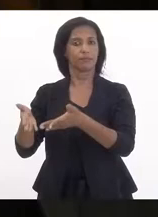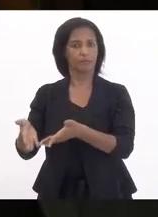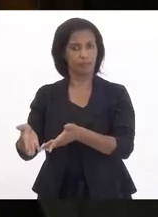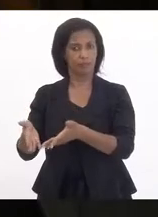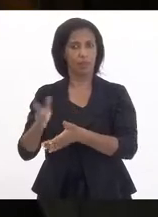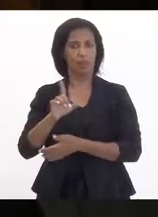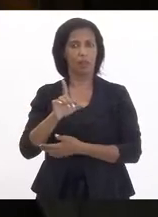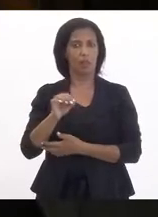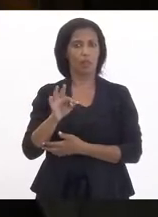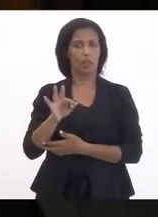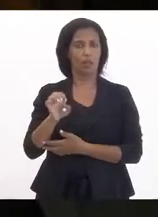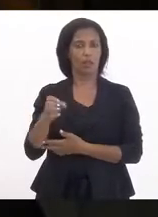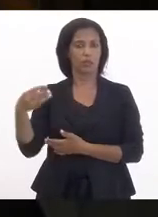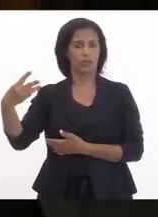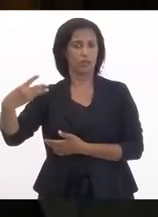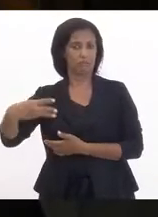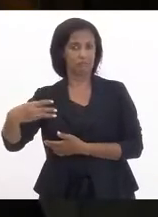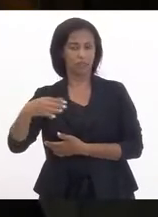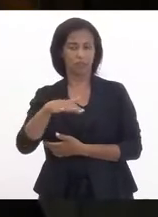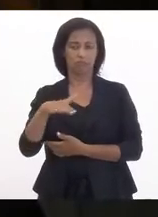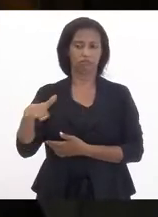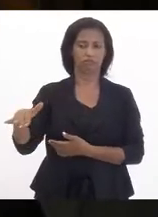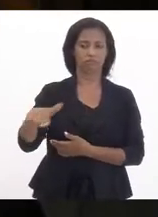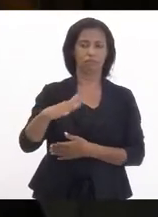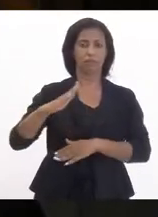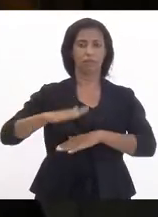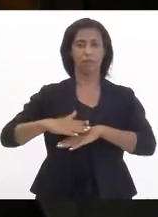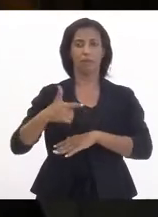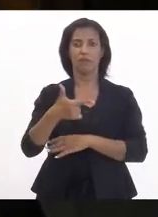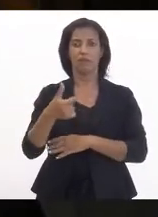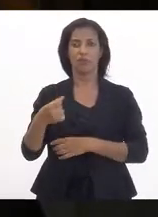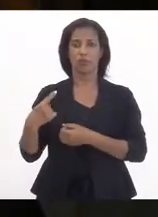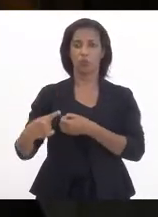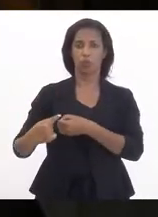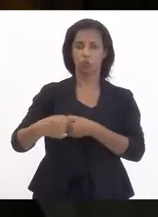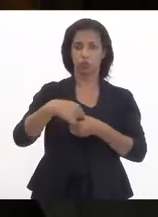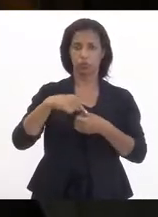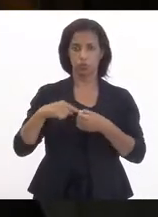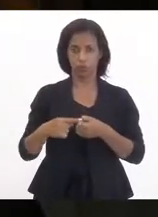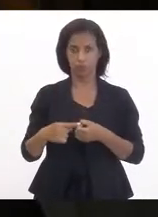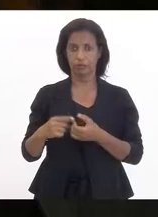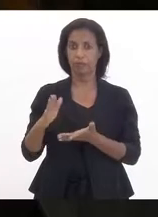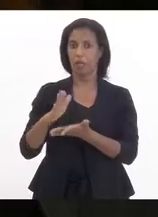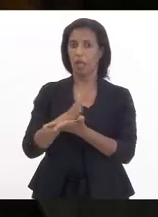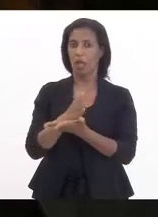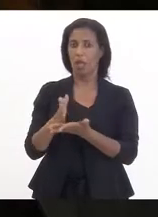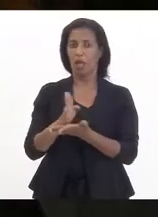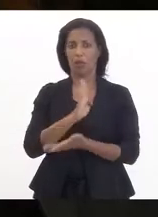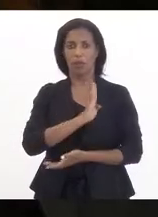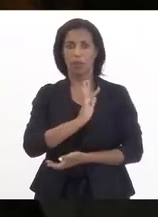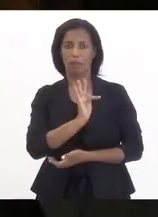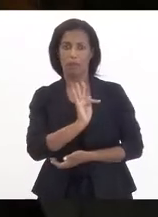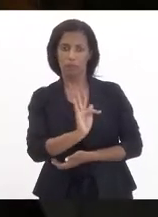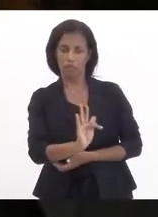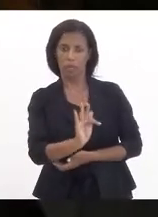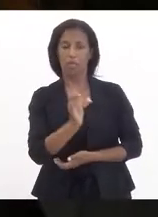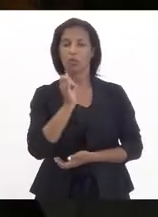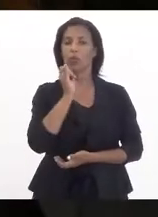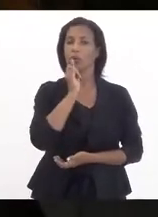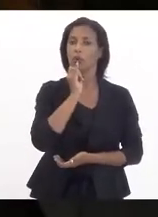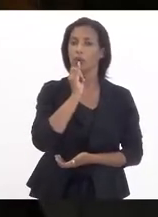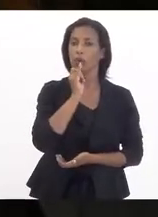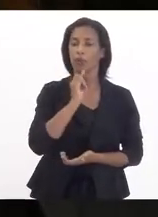do lote 3, que é a Zona Oeste, e mais 21 municípios, alguns da Baixada, como, por